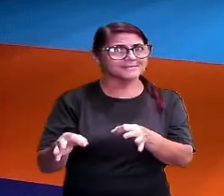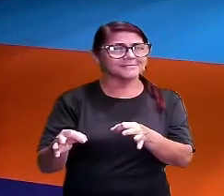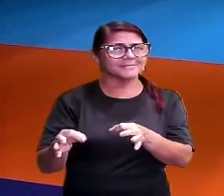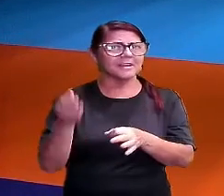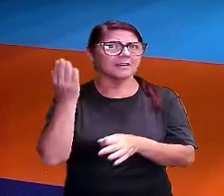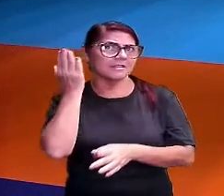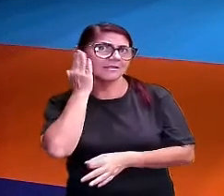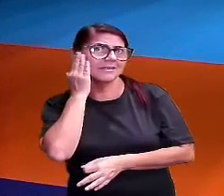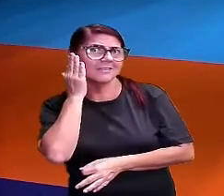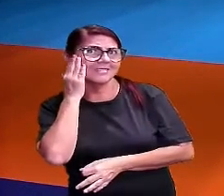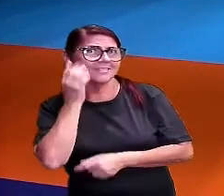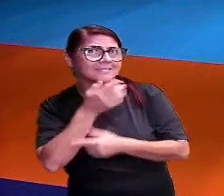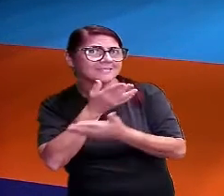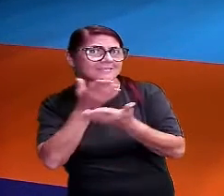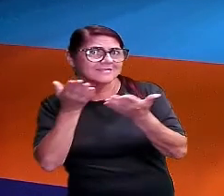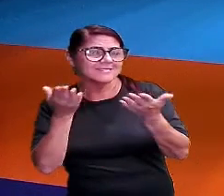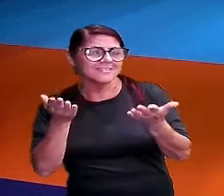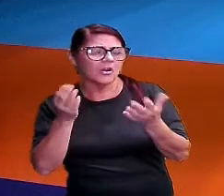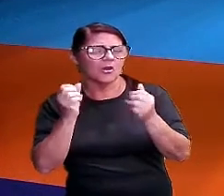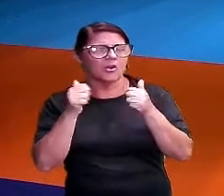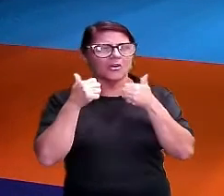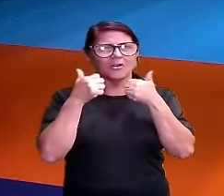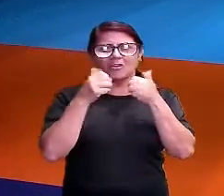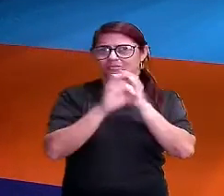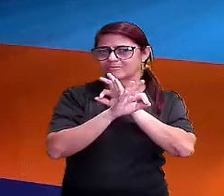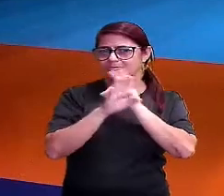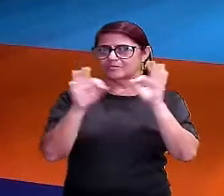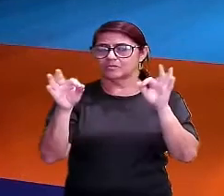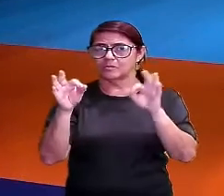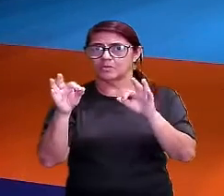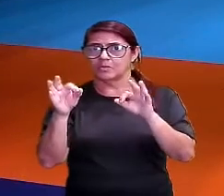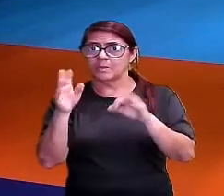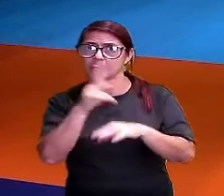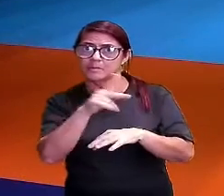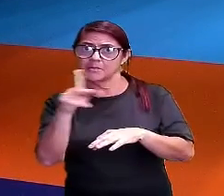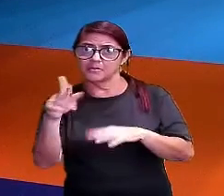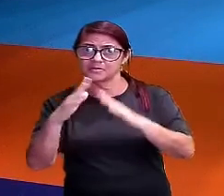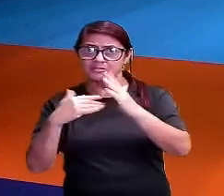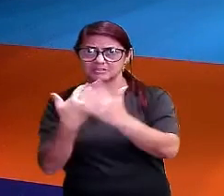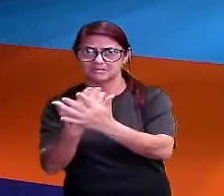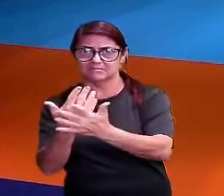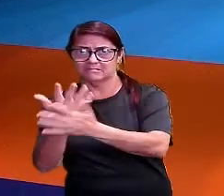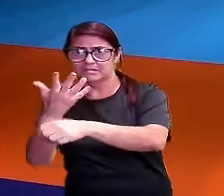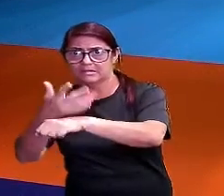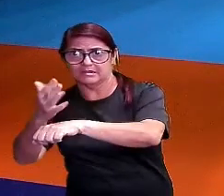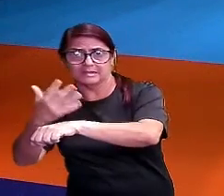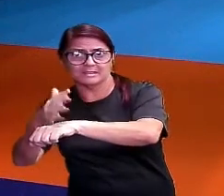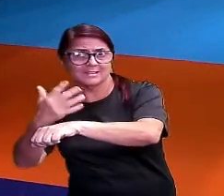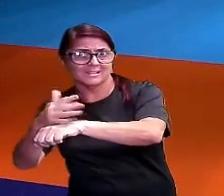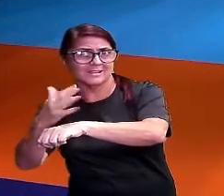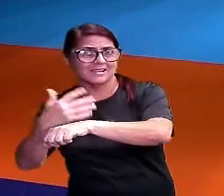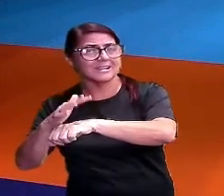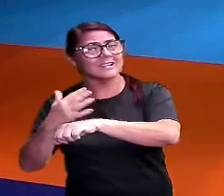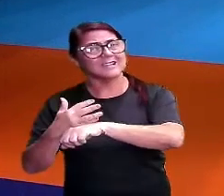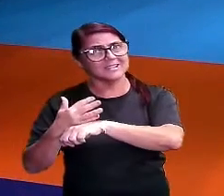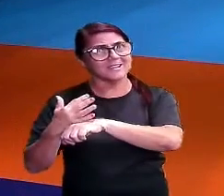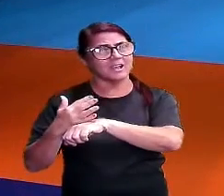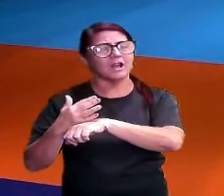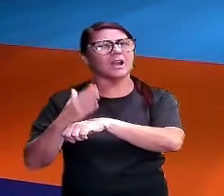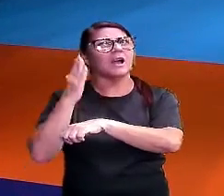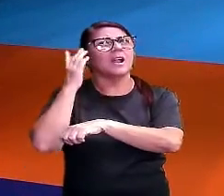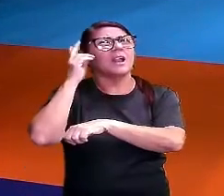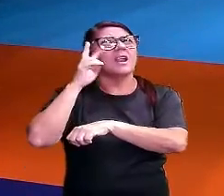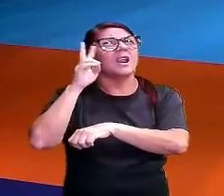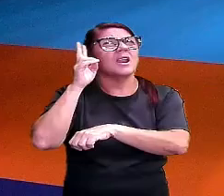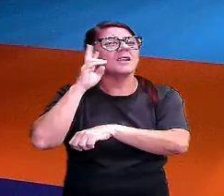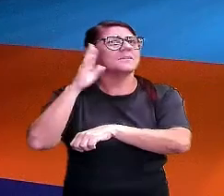Estão entendendo? Ótimo. Quando a professora aí for treinar com vocês, tá? Treinar na sala de aula, vocês